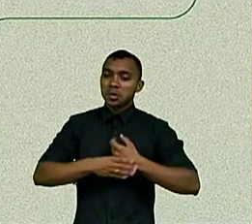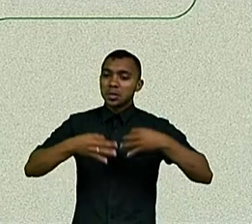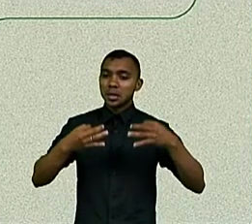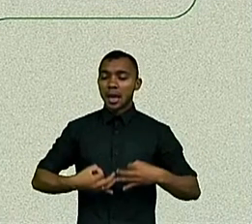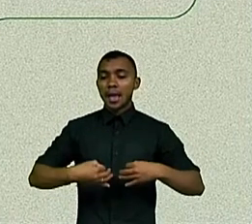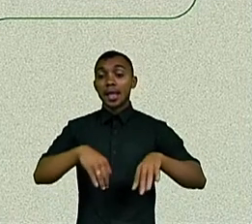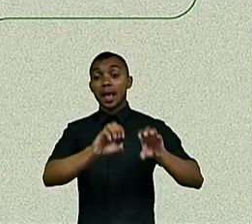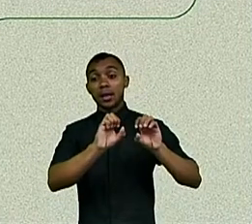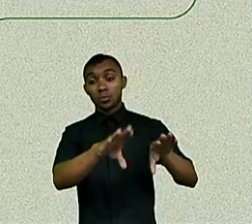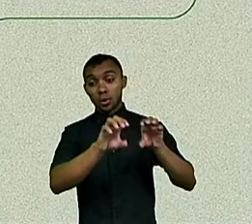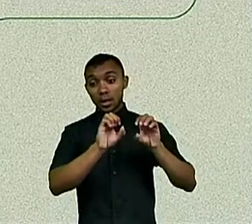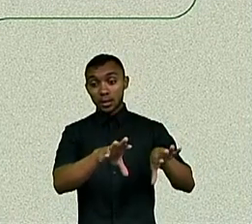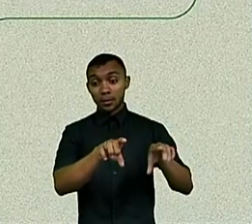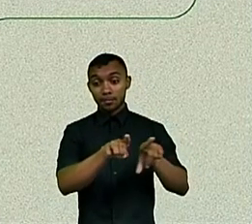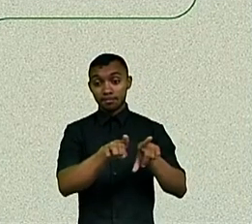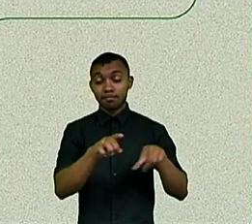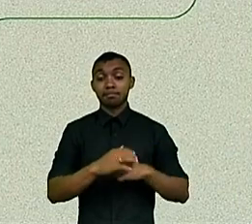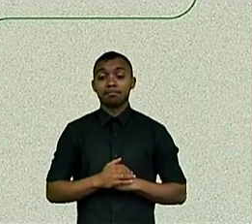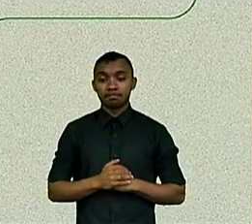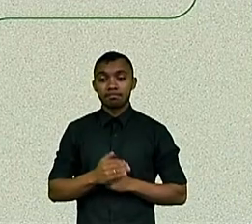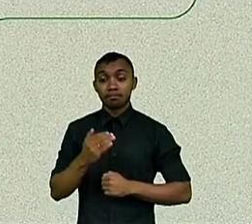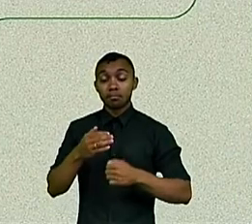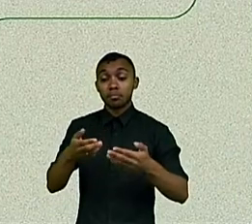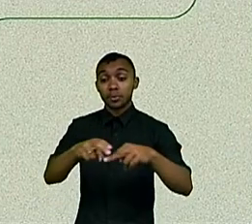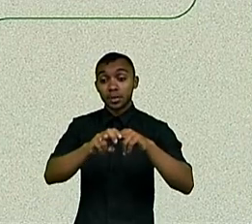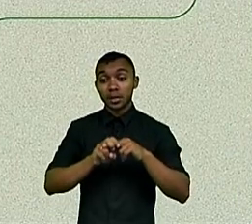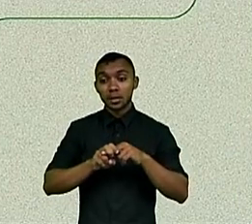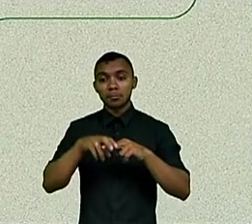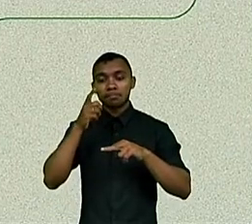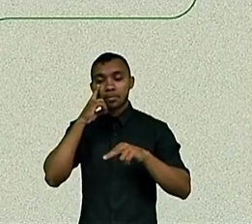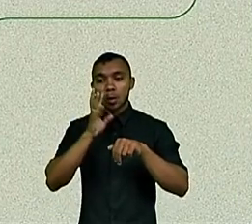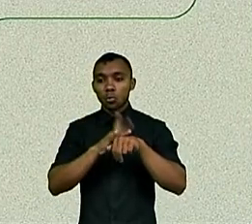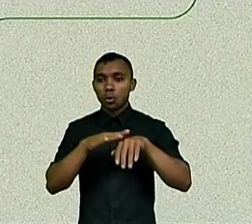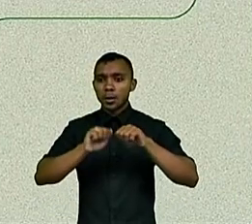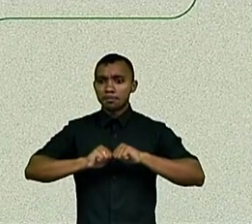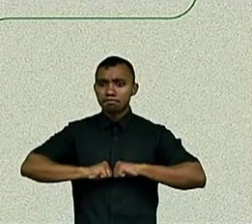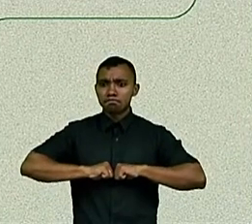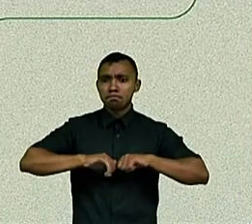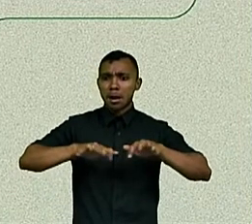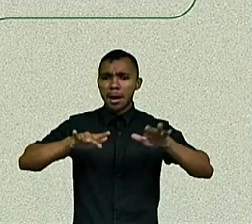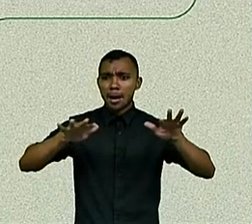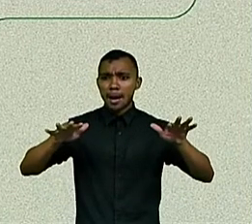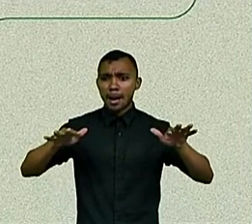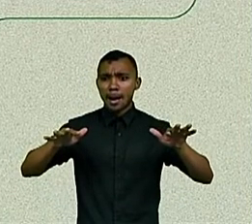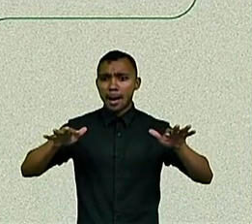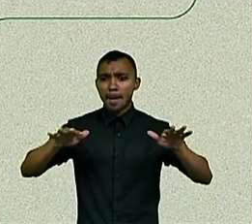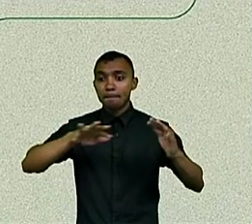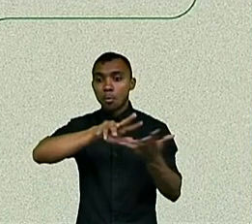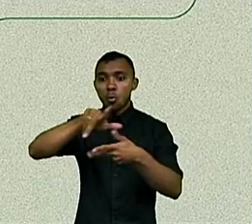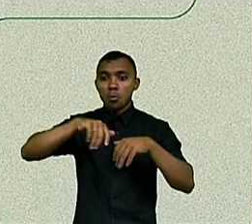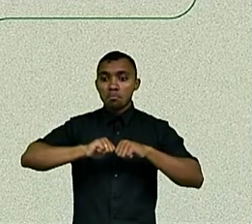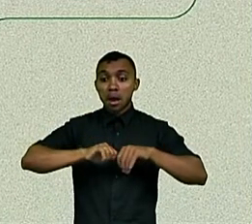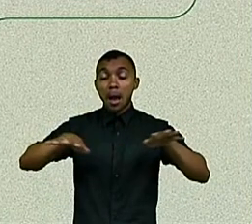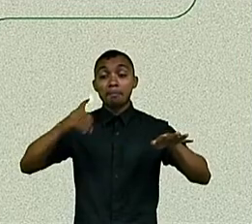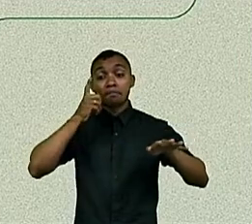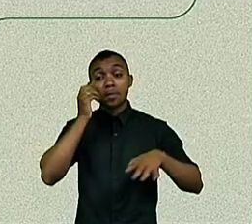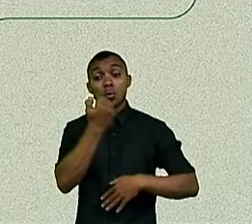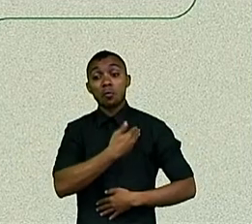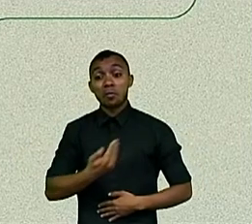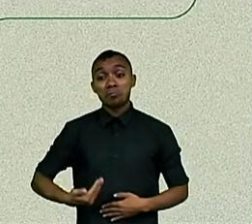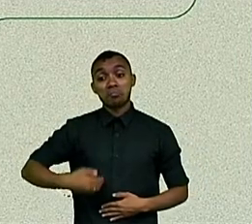é por isso que em períodos de pandemia o estado brasileiro para garantir para cumprir